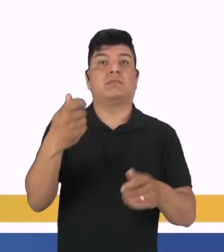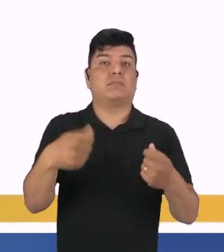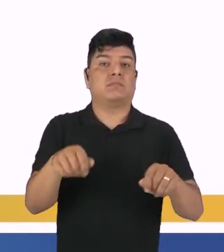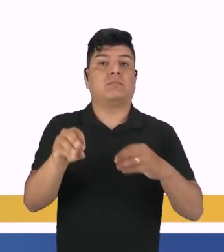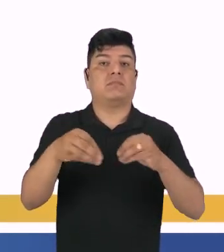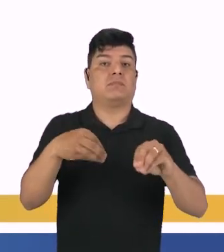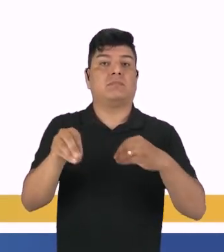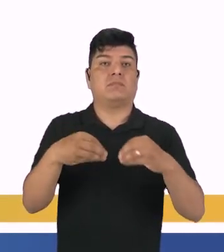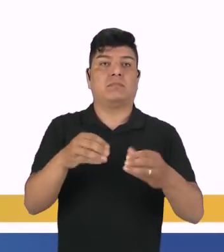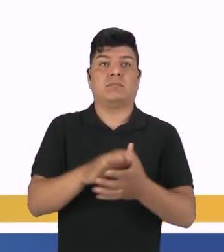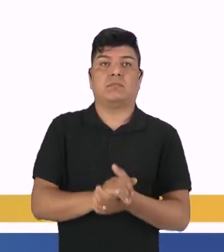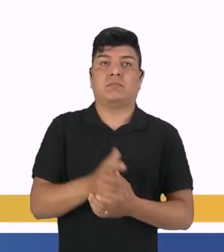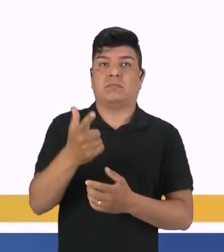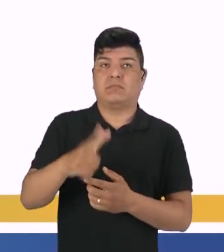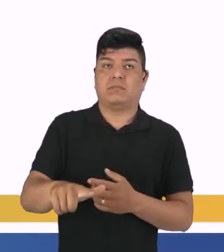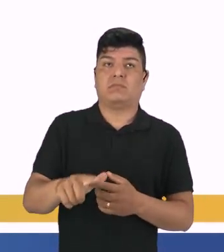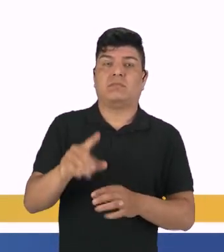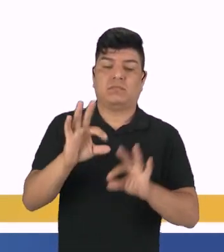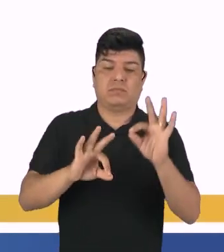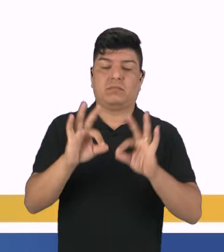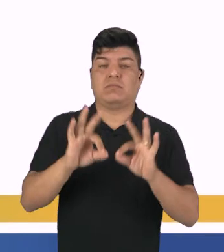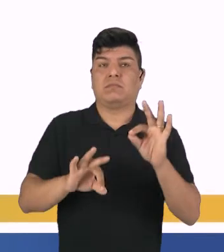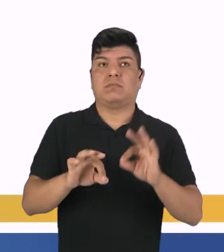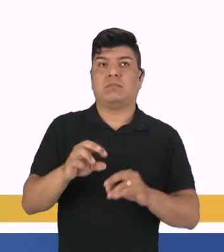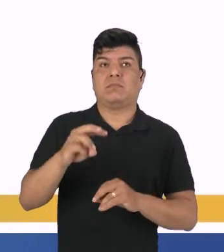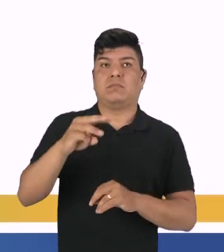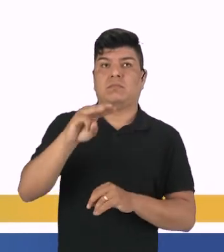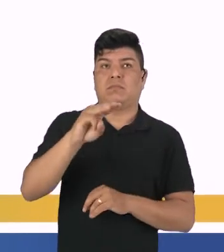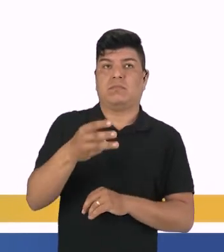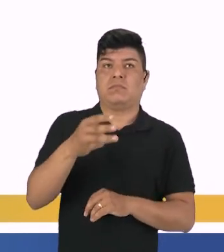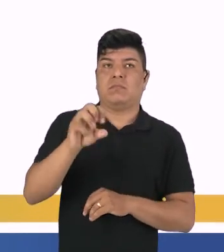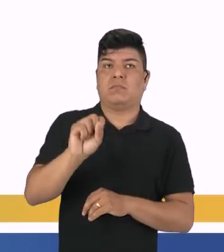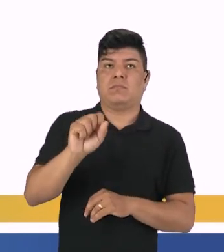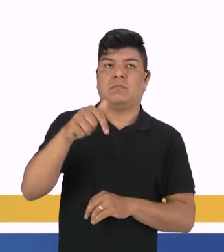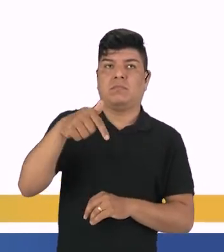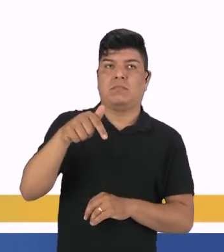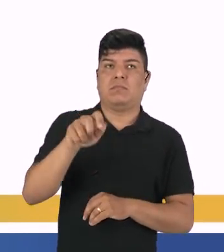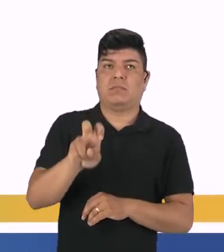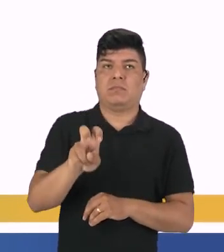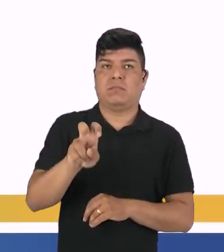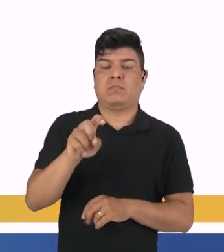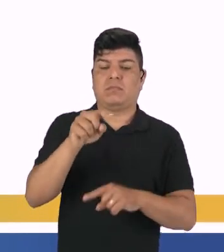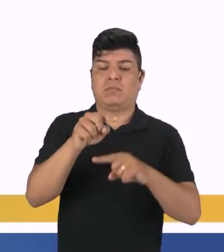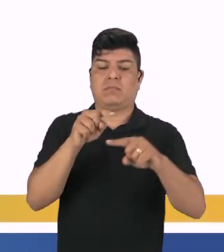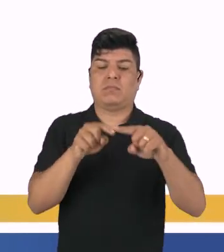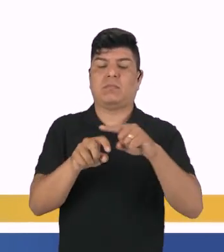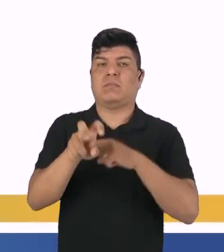né? Então, novamente, eu vou montar aí o algoritmozinho, a continha da divisão.